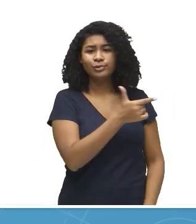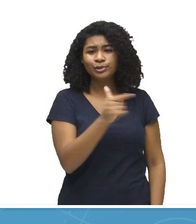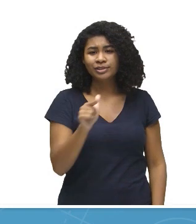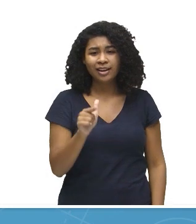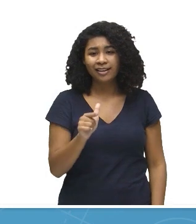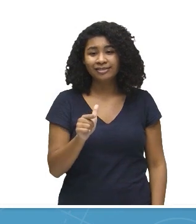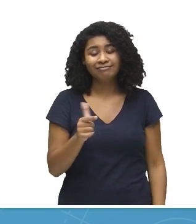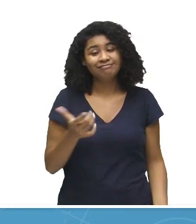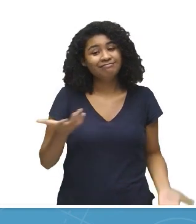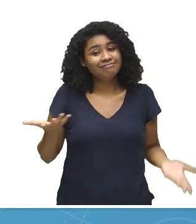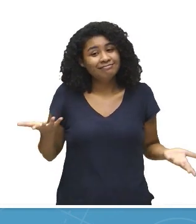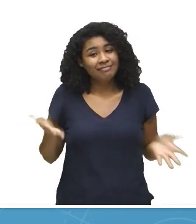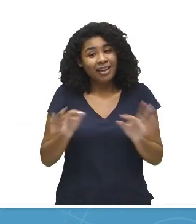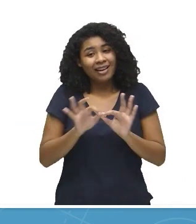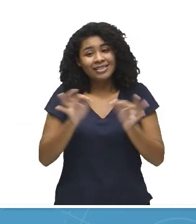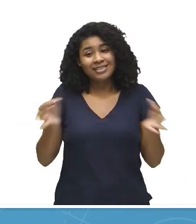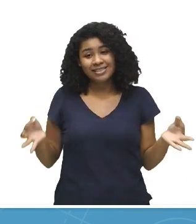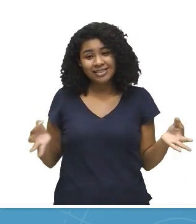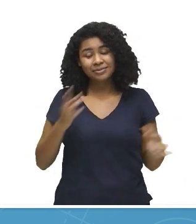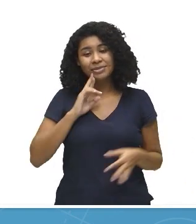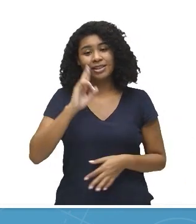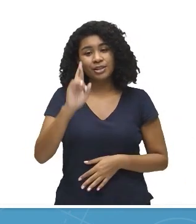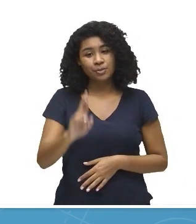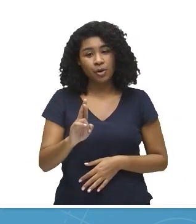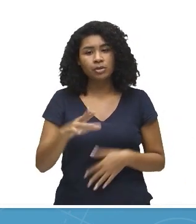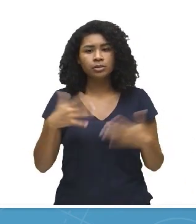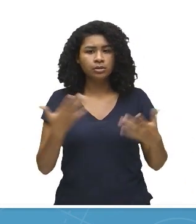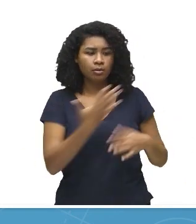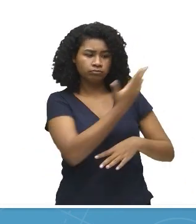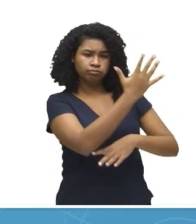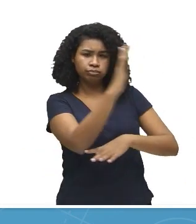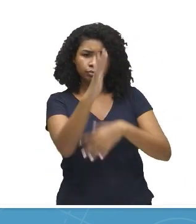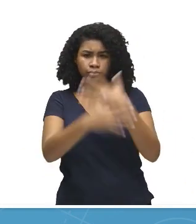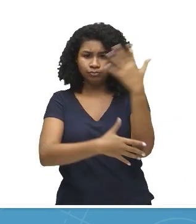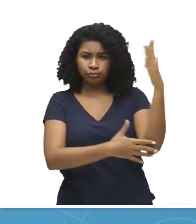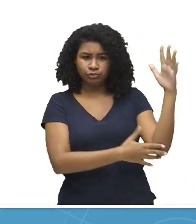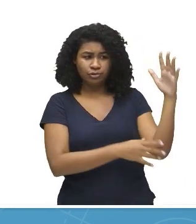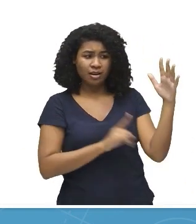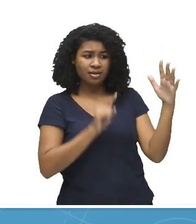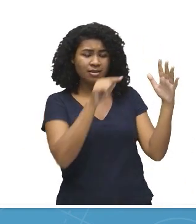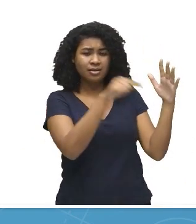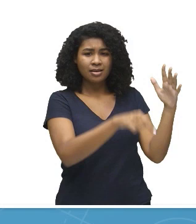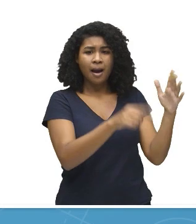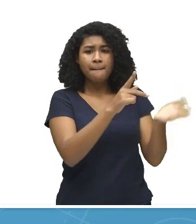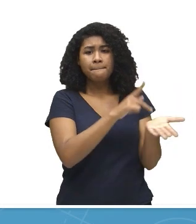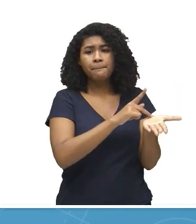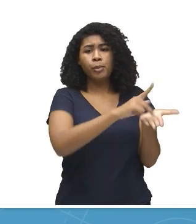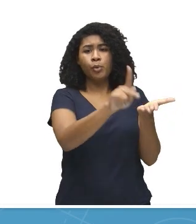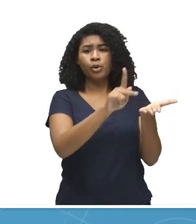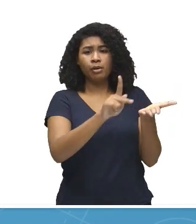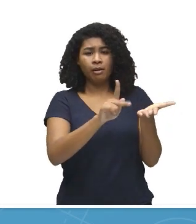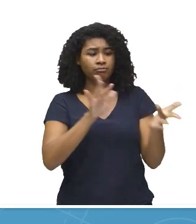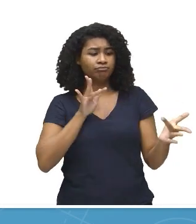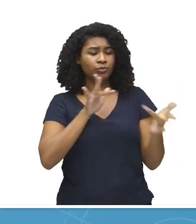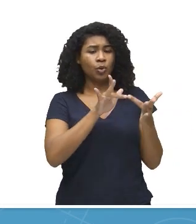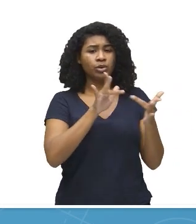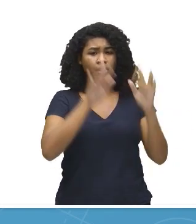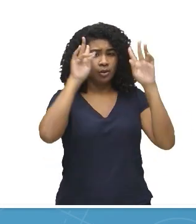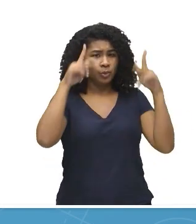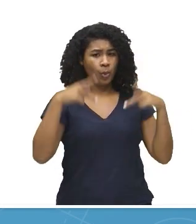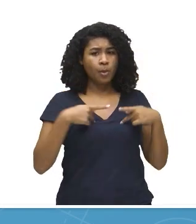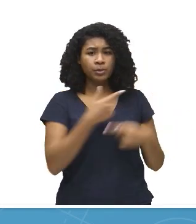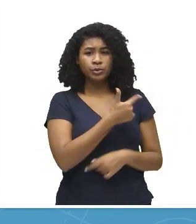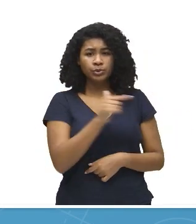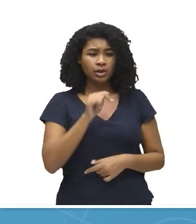significa aí que essa vegetação, essa natureza, ela é intocável, né? Então, o homem, ele não vai modificar. Já a